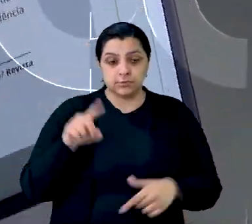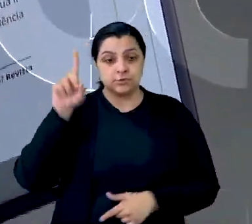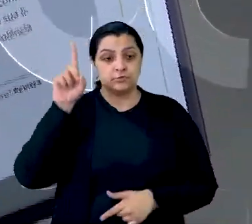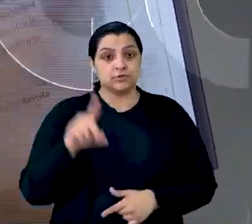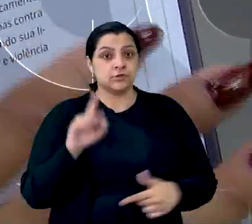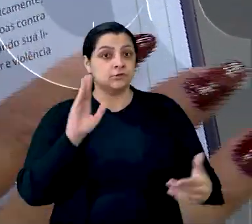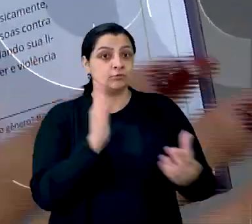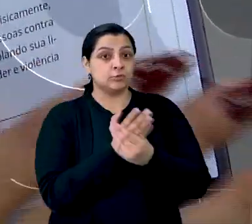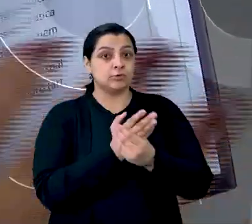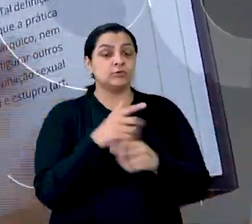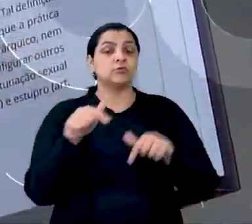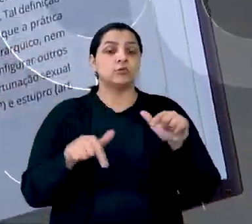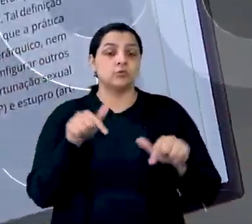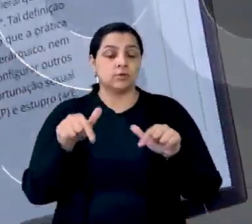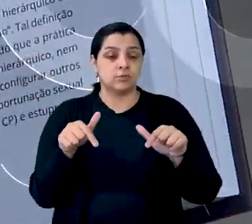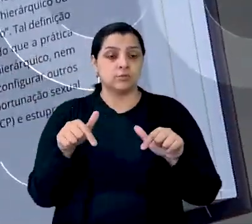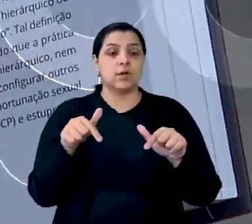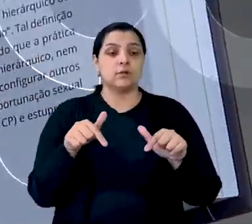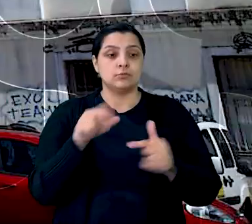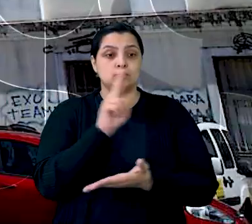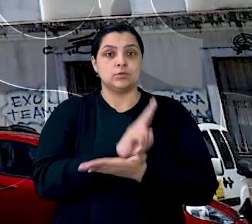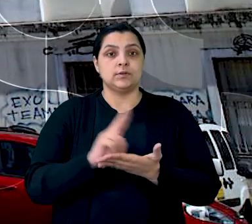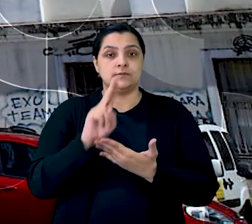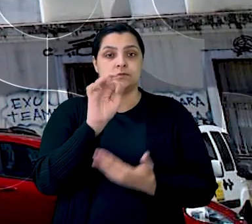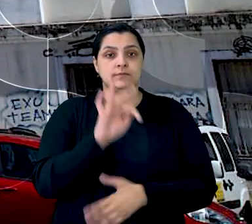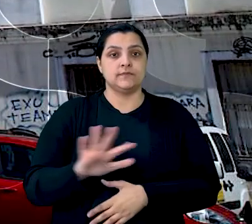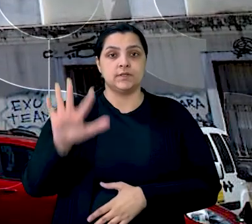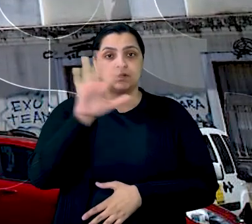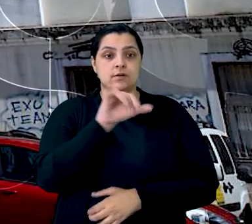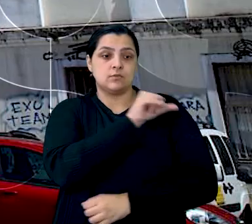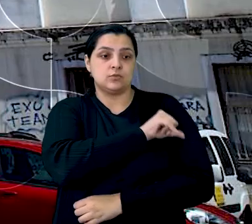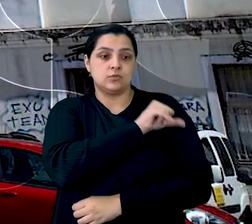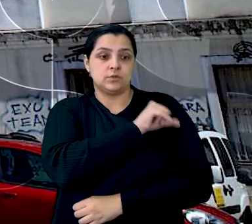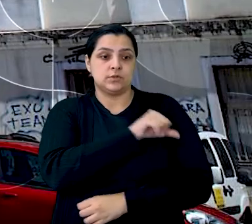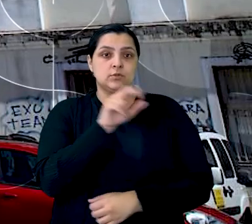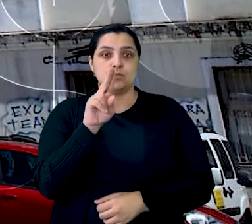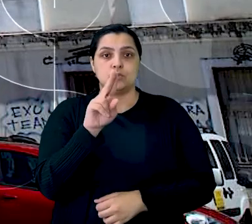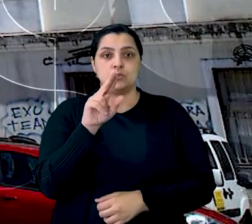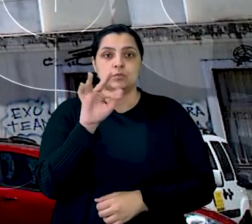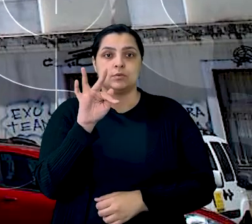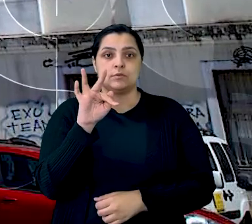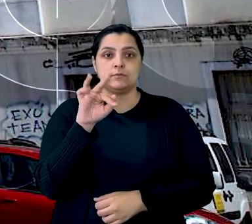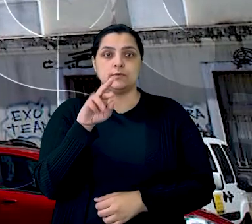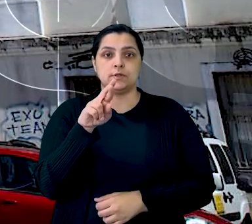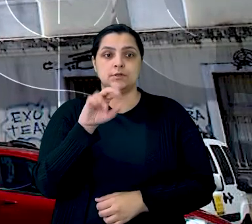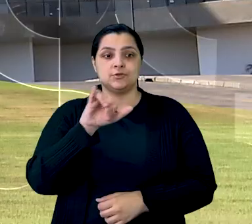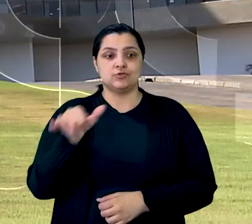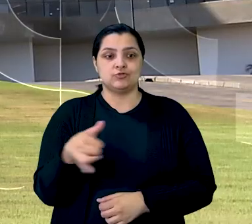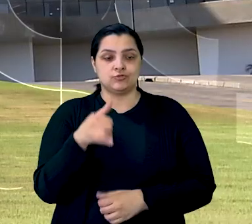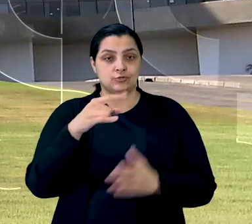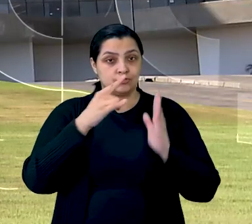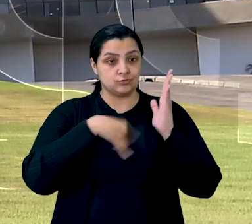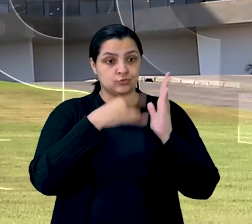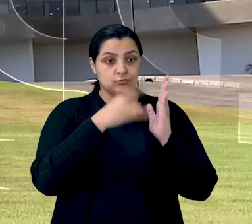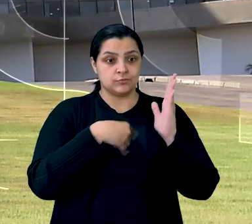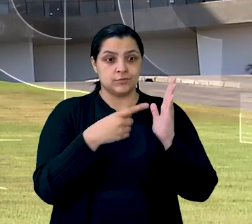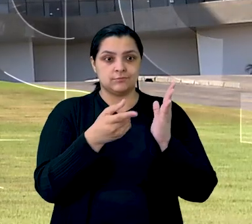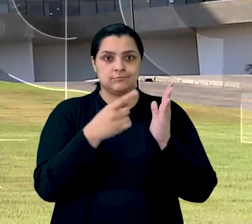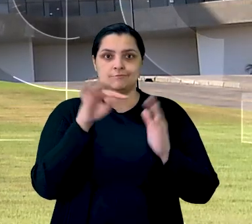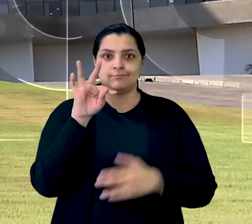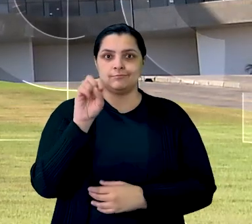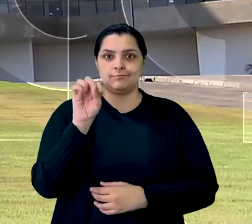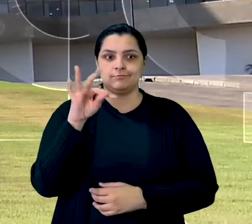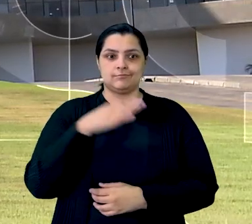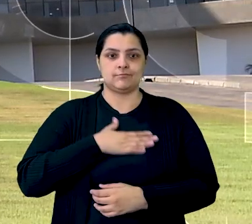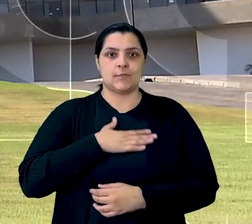Trabalho e Direito Processual do Trabalho da Universidade Federal do Rio de Janeiro, a UFRJ. Os documentos lançados